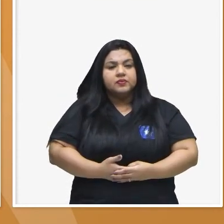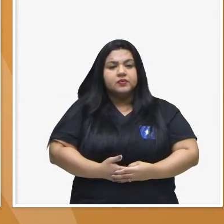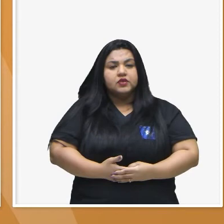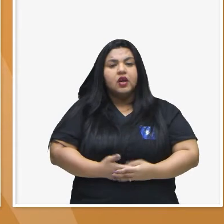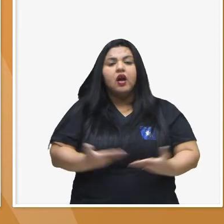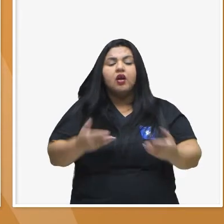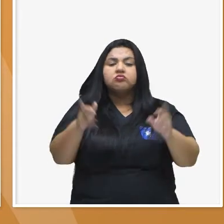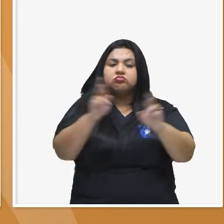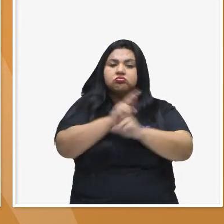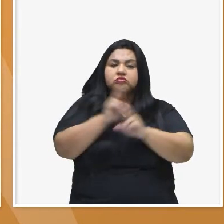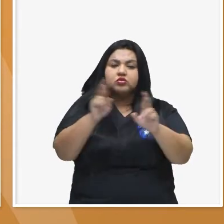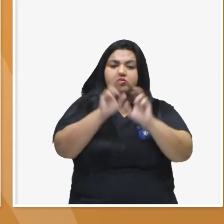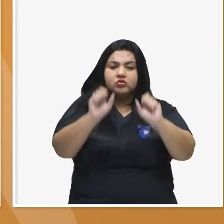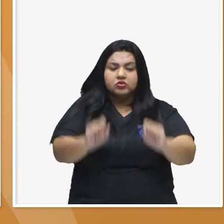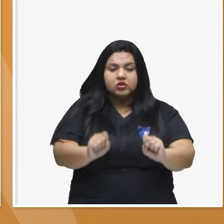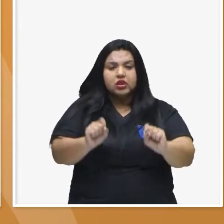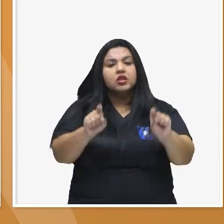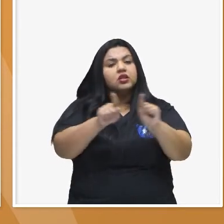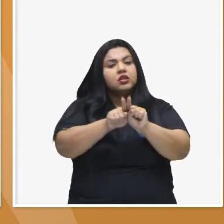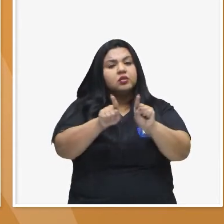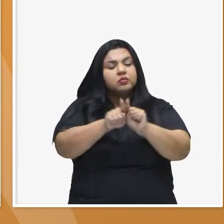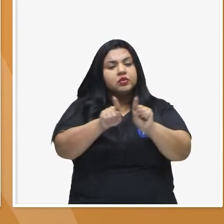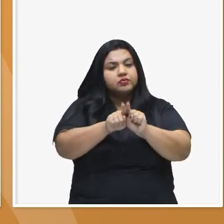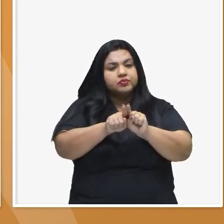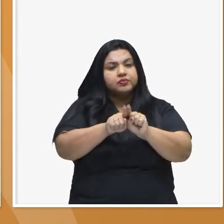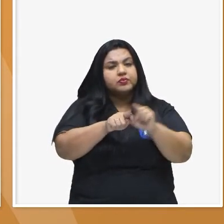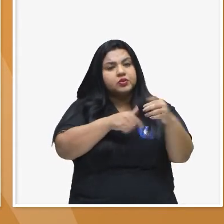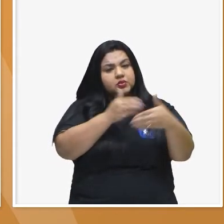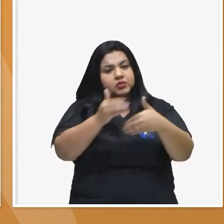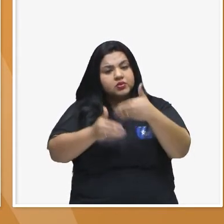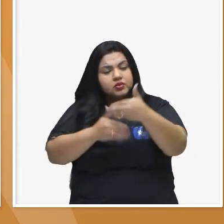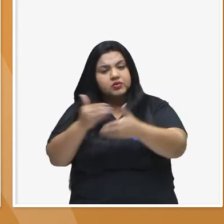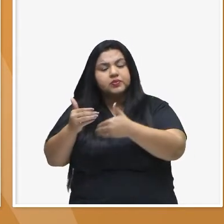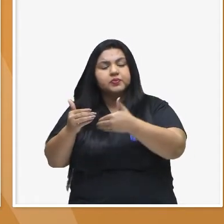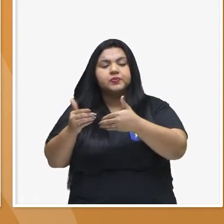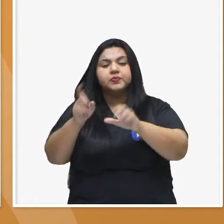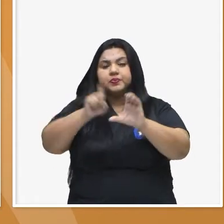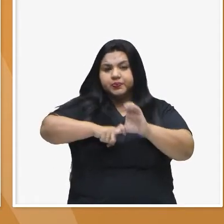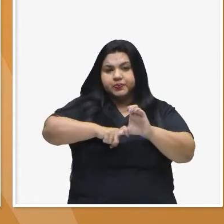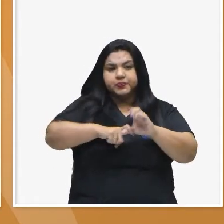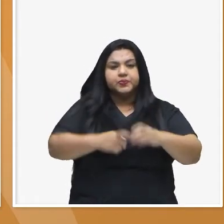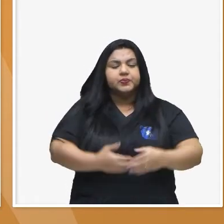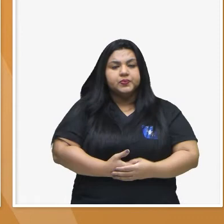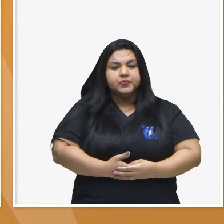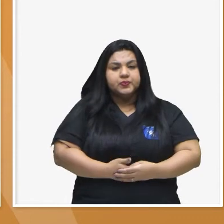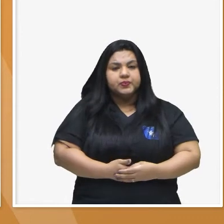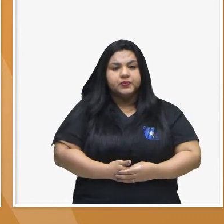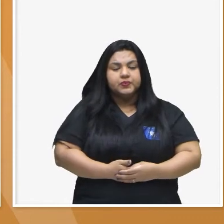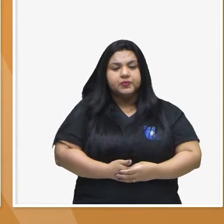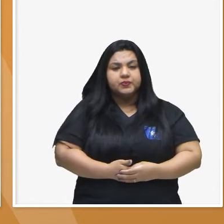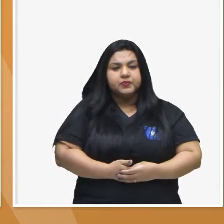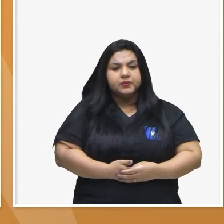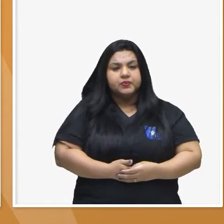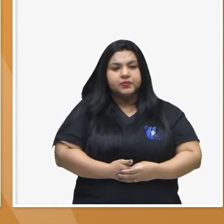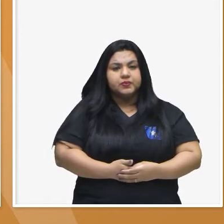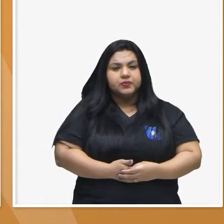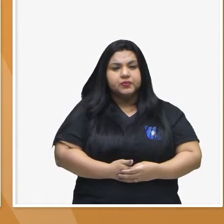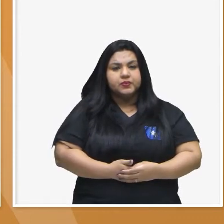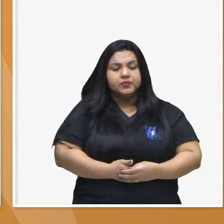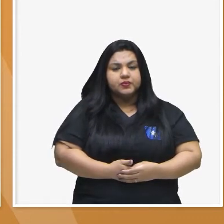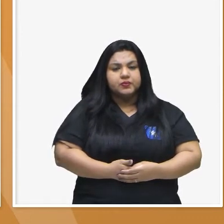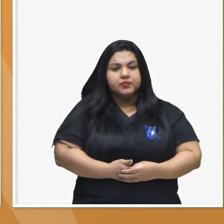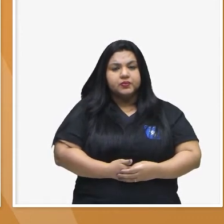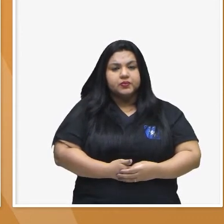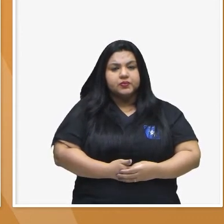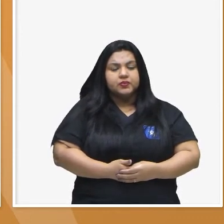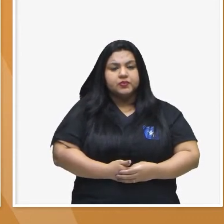relação de poder. Também tem isso, né? Essa questão da dependência. Não é isso?